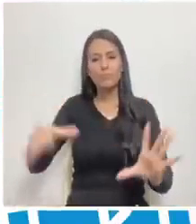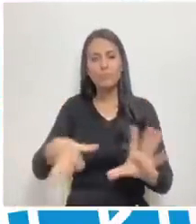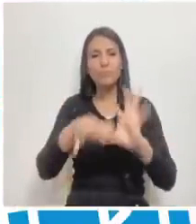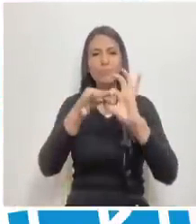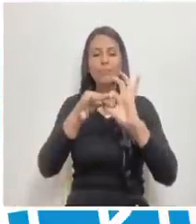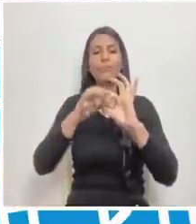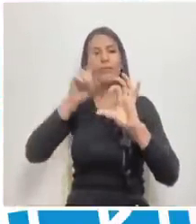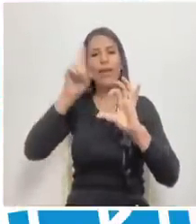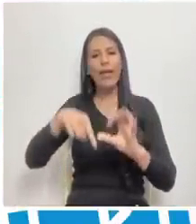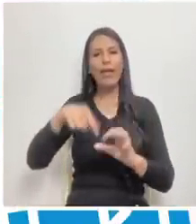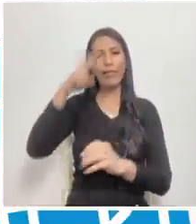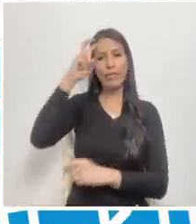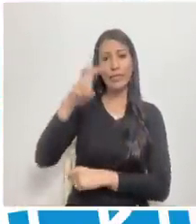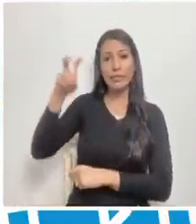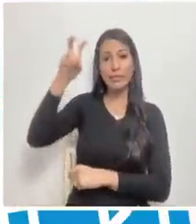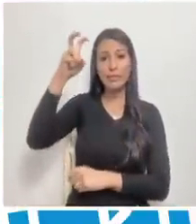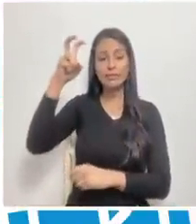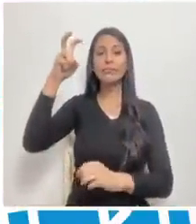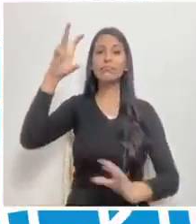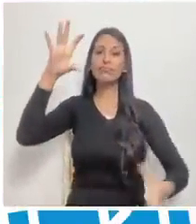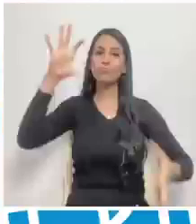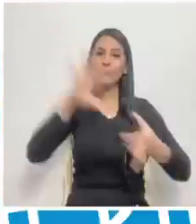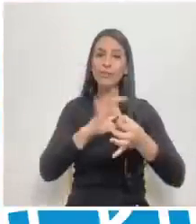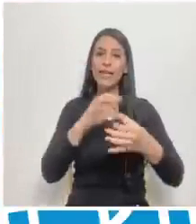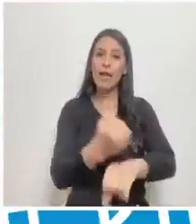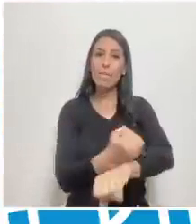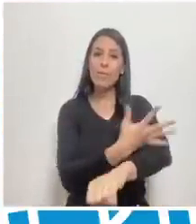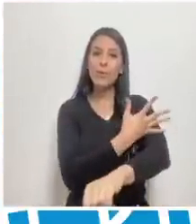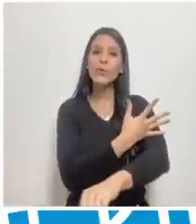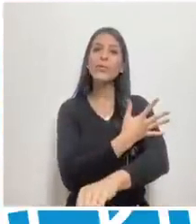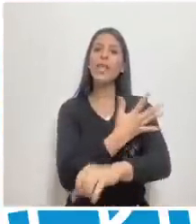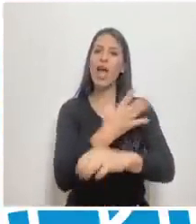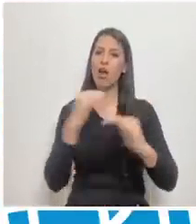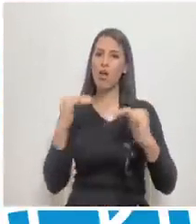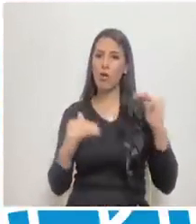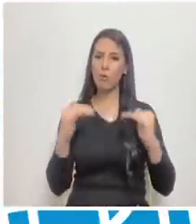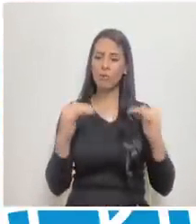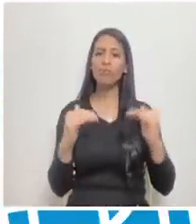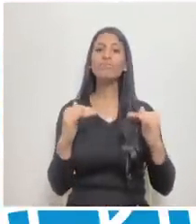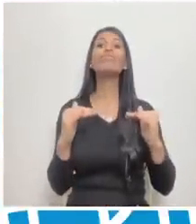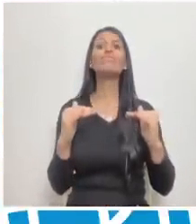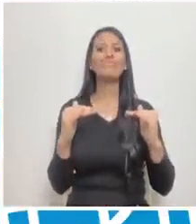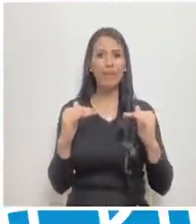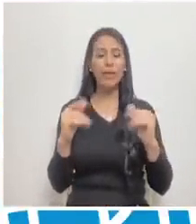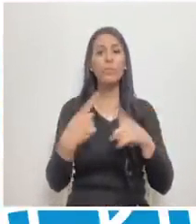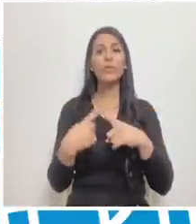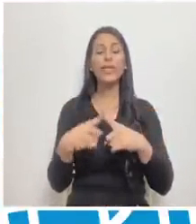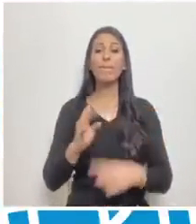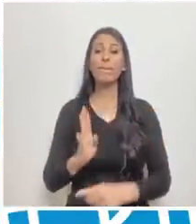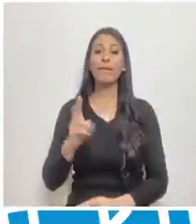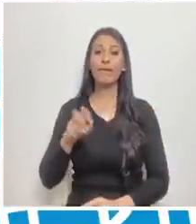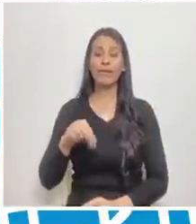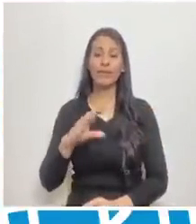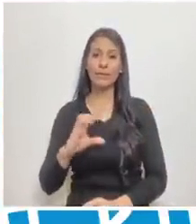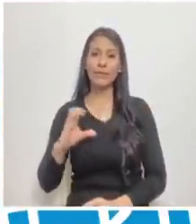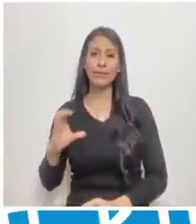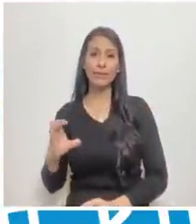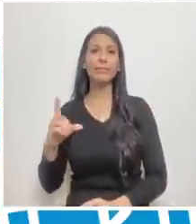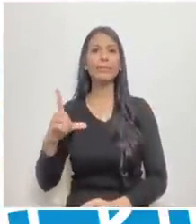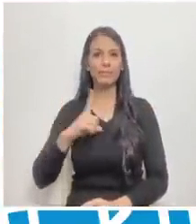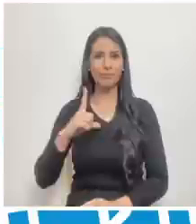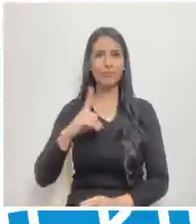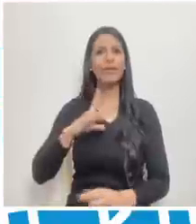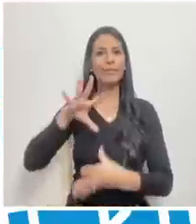a BNCC realmente supera, uma vez que as 10 competências gerais, elas são competências híbridas, né? De